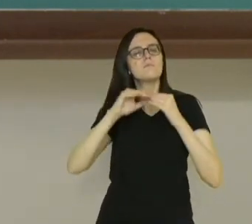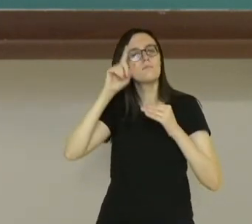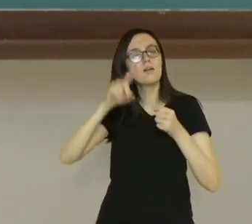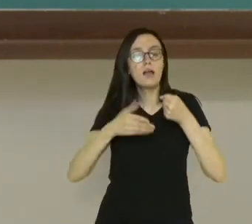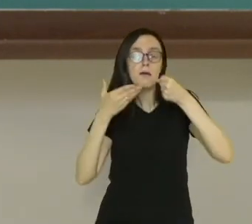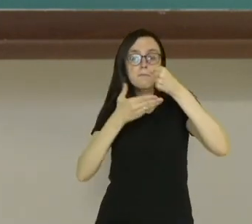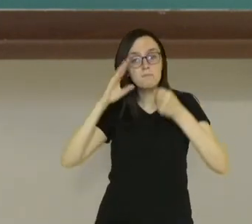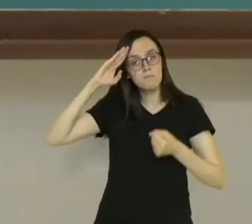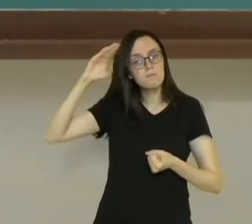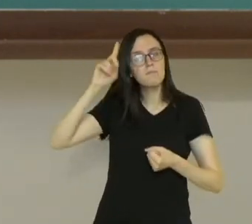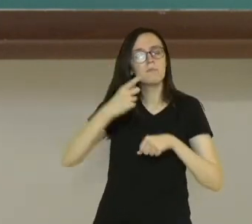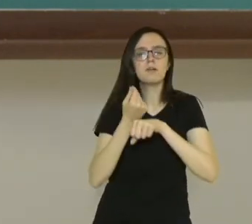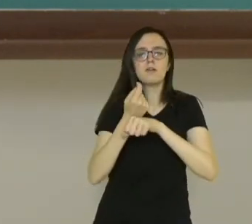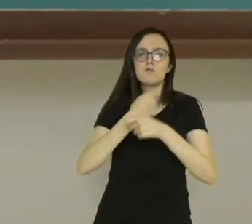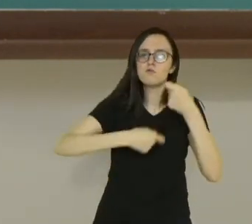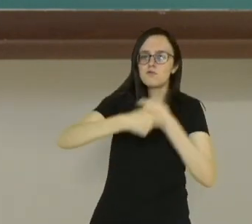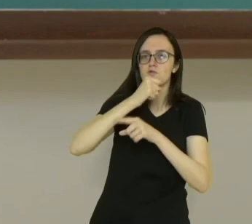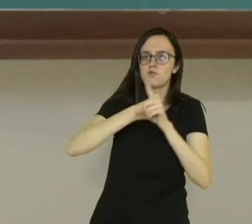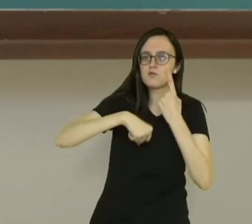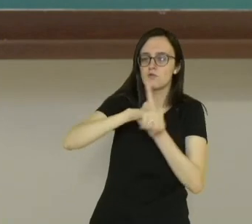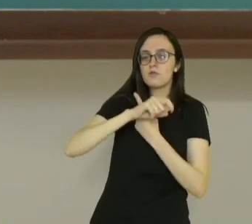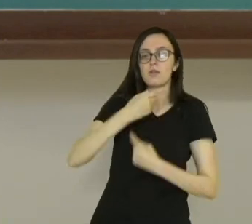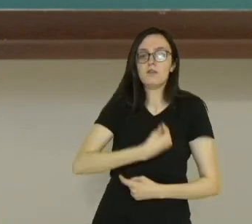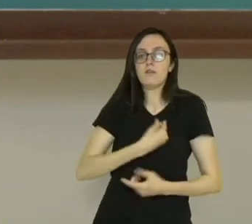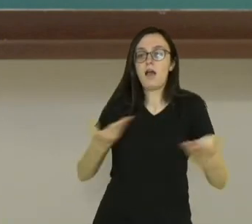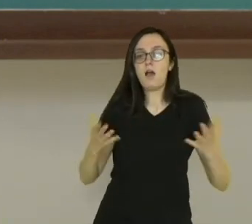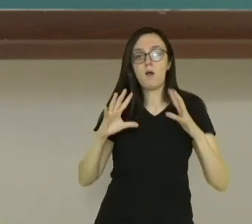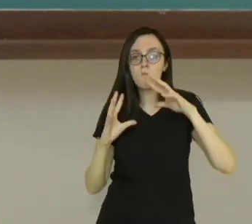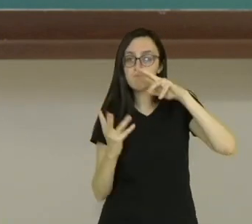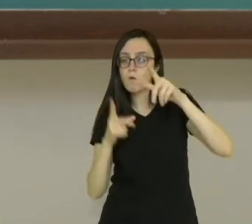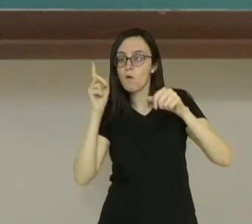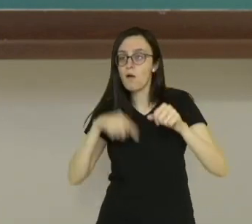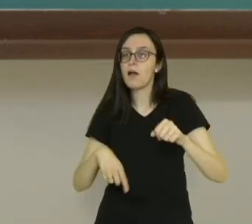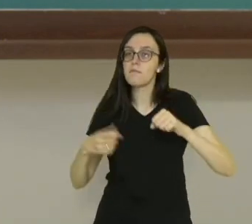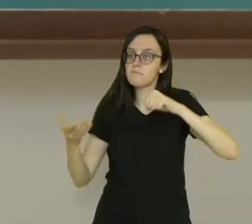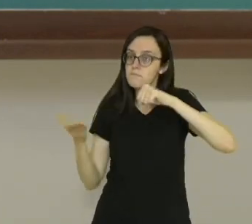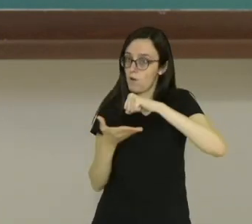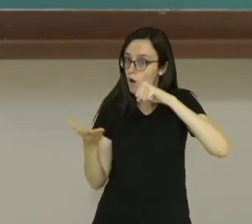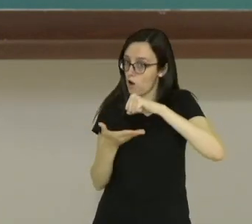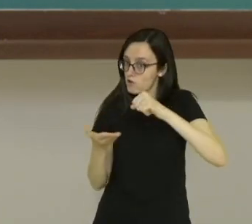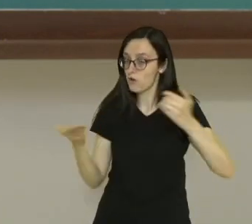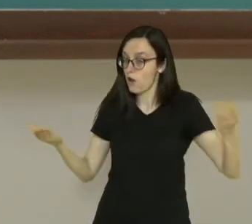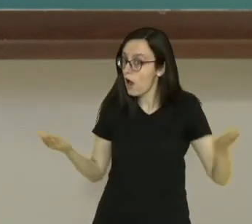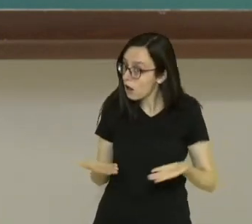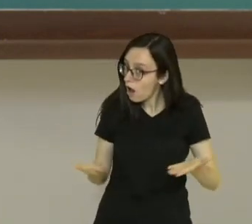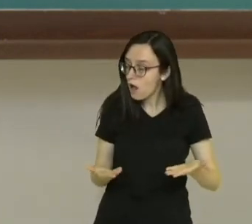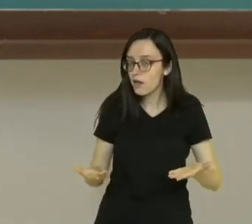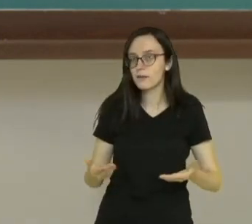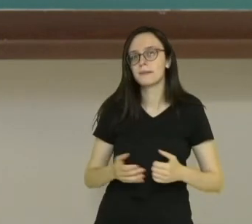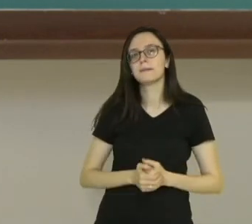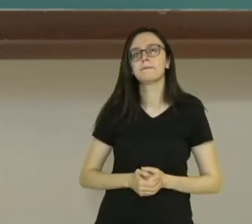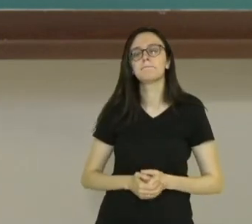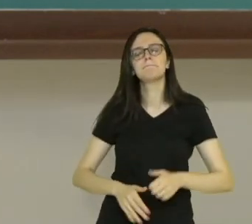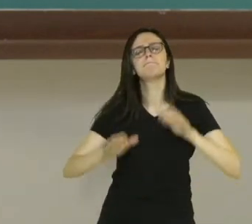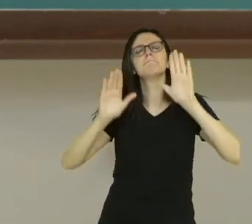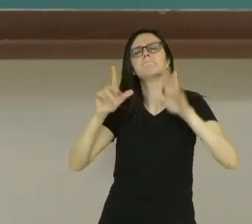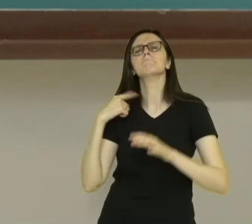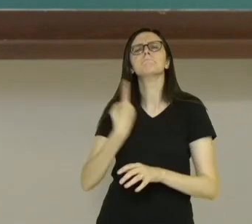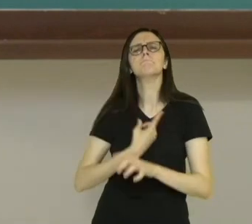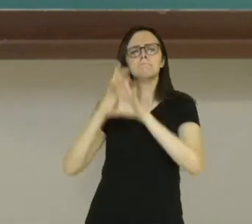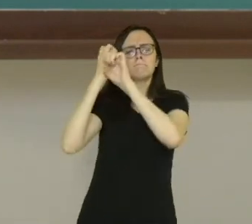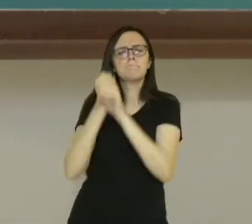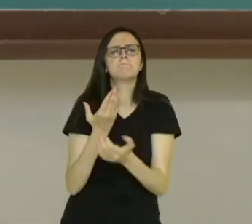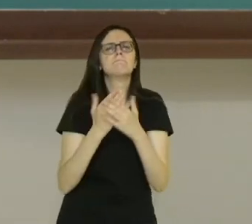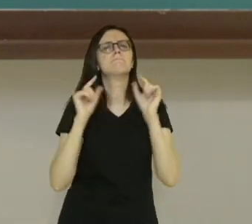bases socioeconômicas do mundo contemporâneo, do mundo que a gente vive hoje, o agora, não é? Bom, o que nós